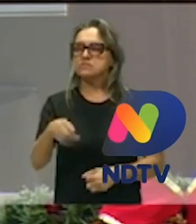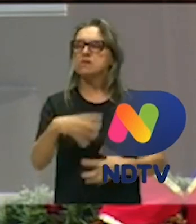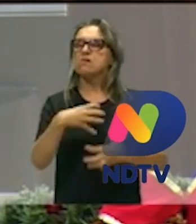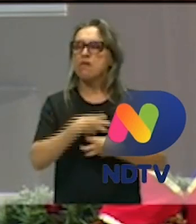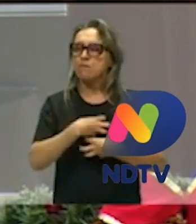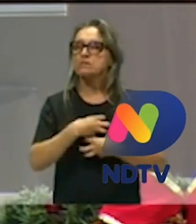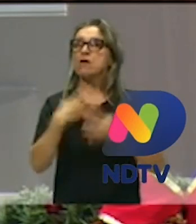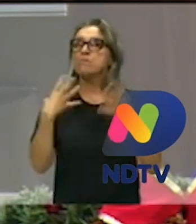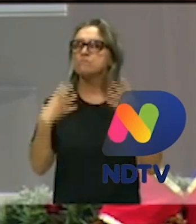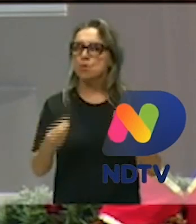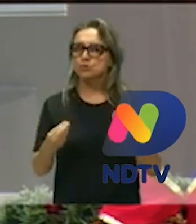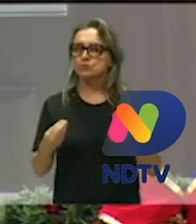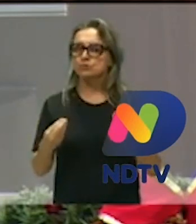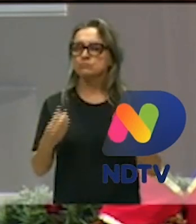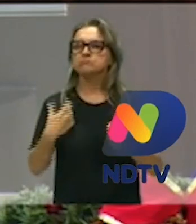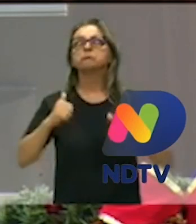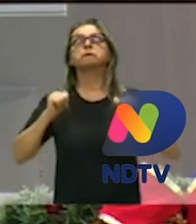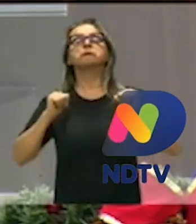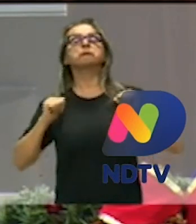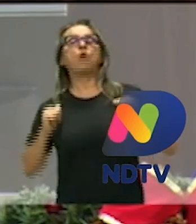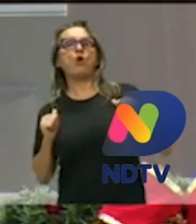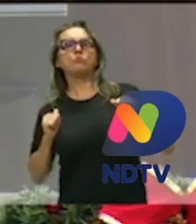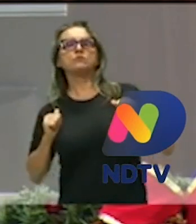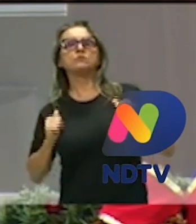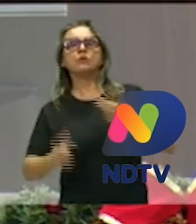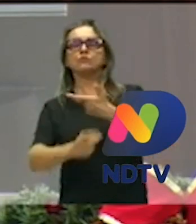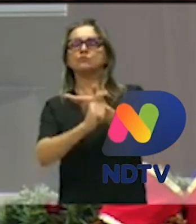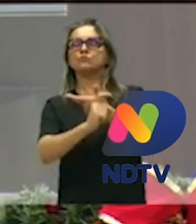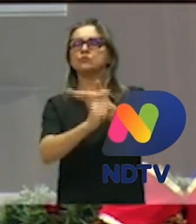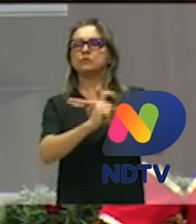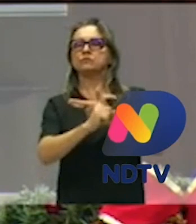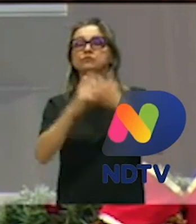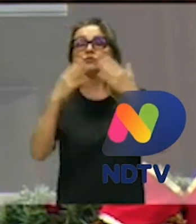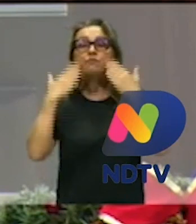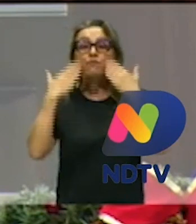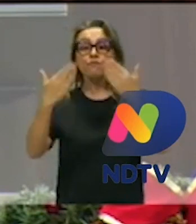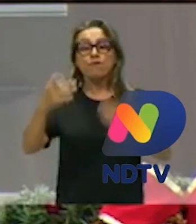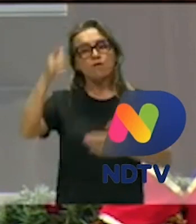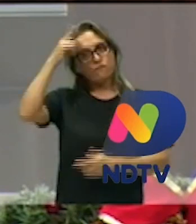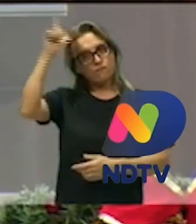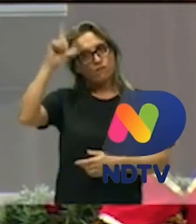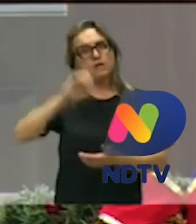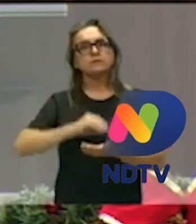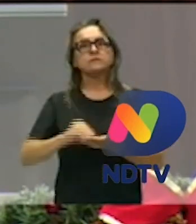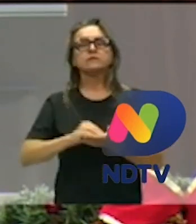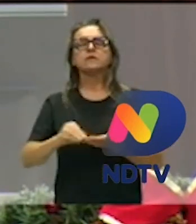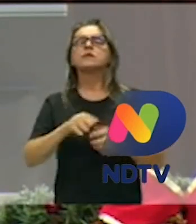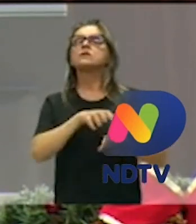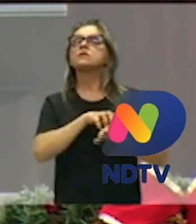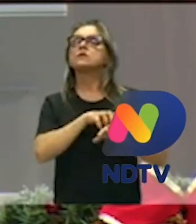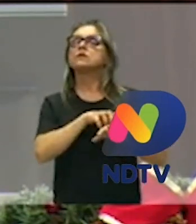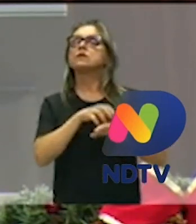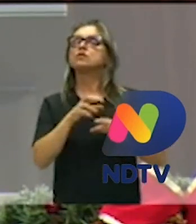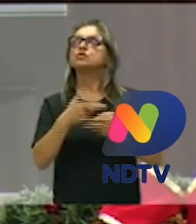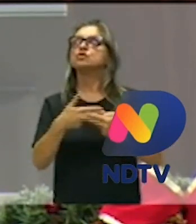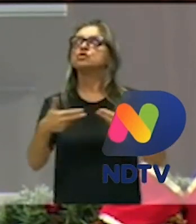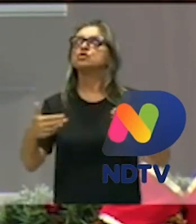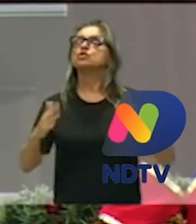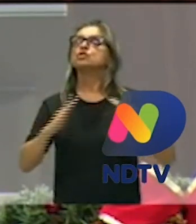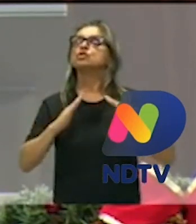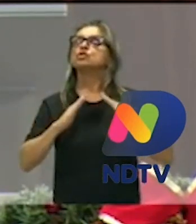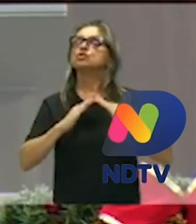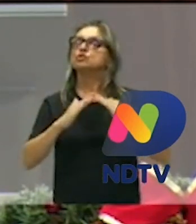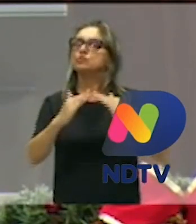frente à Secretaria de Urbanismo não dá para encerrar essa sessão esta votação sem fazer essa